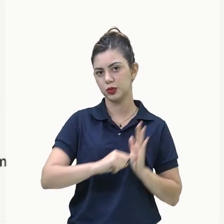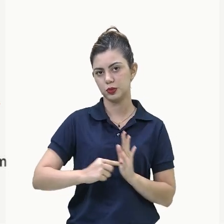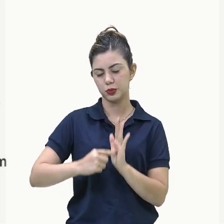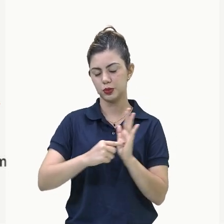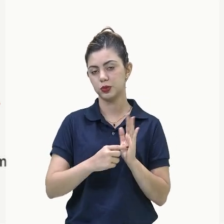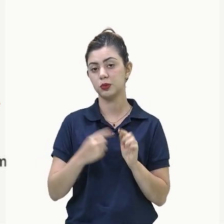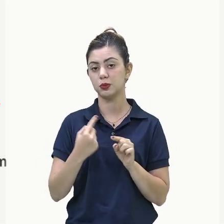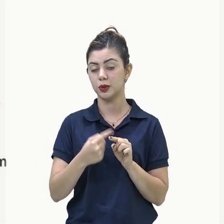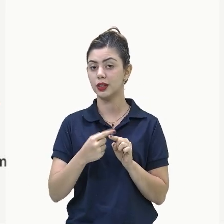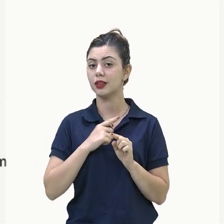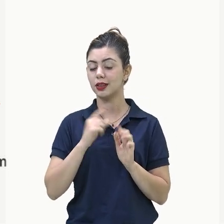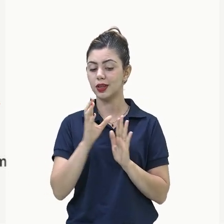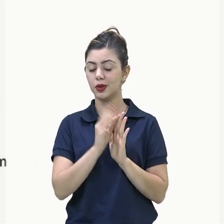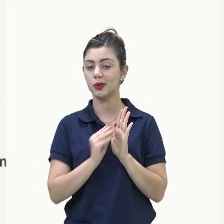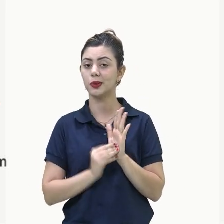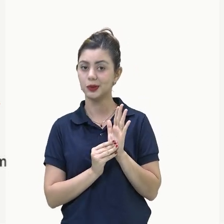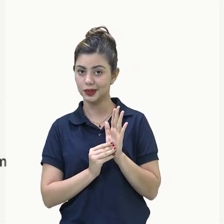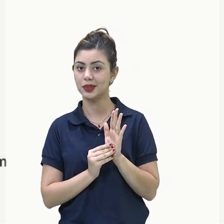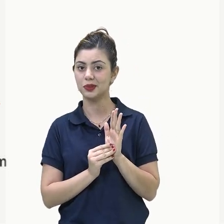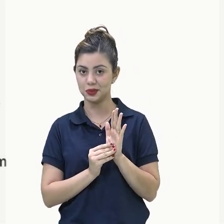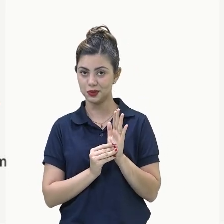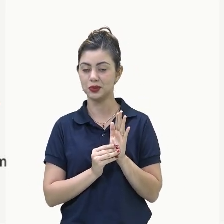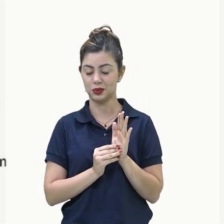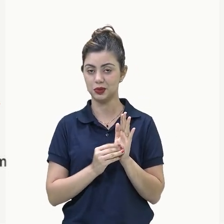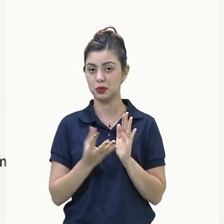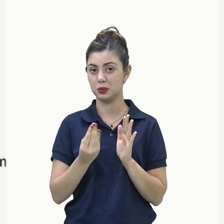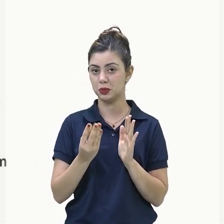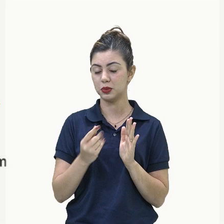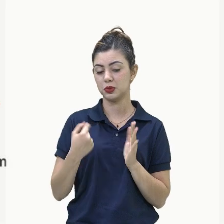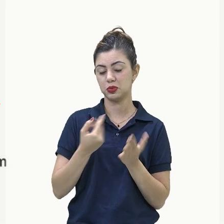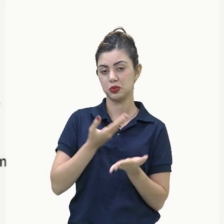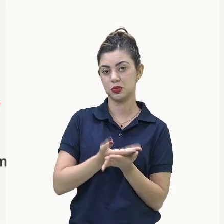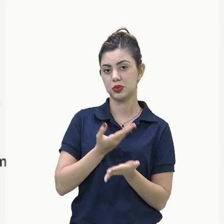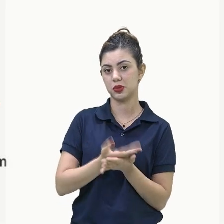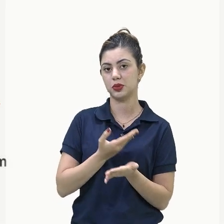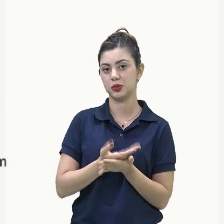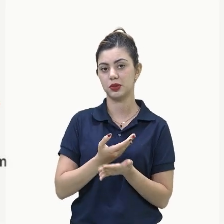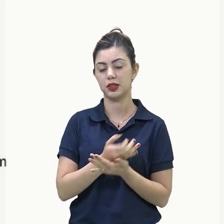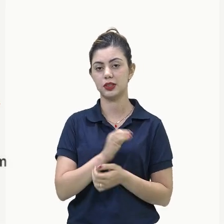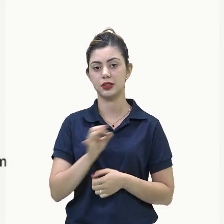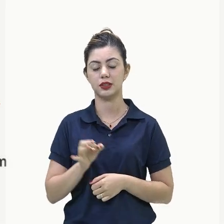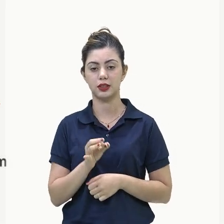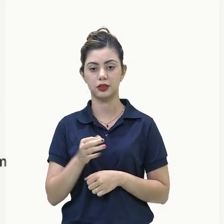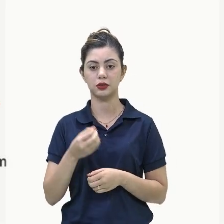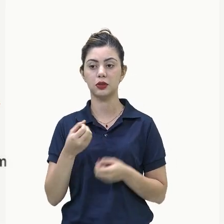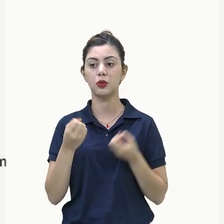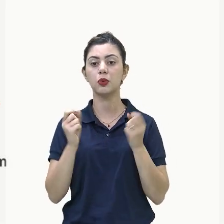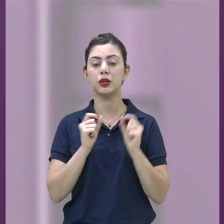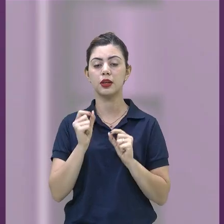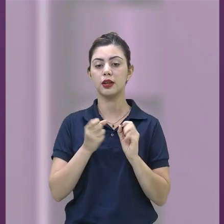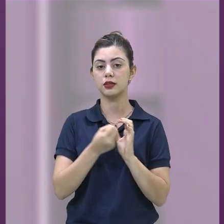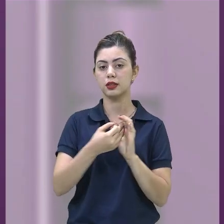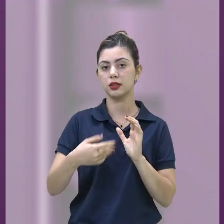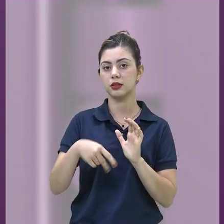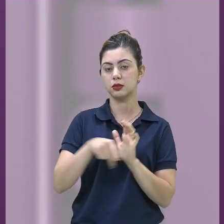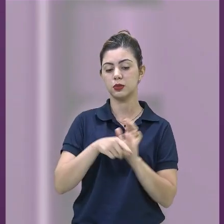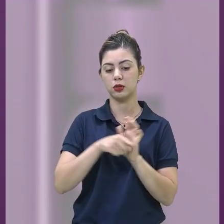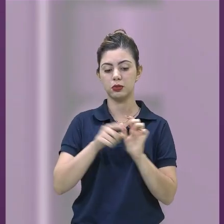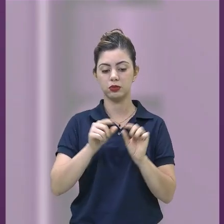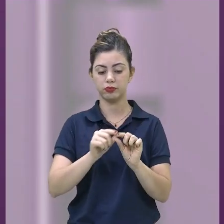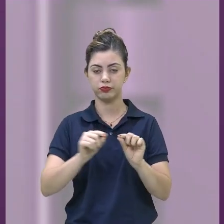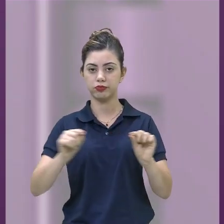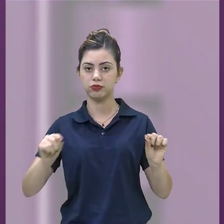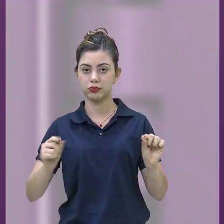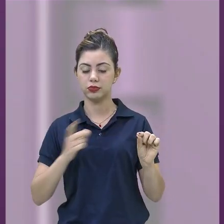tem, ao longo da unidade, do estudo aí das retas, é toda em cima do